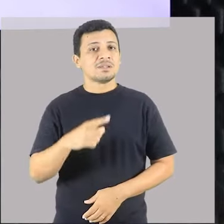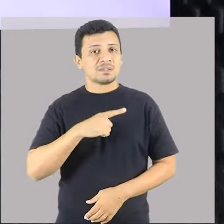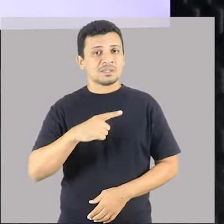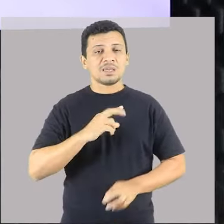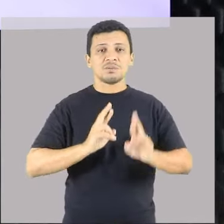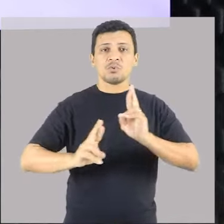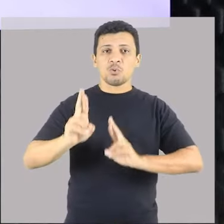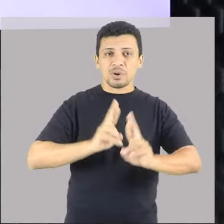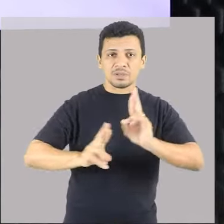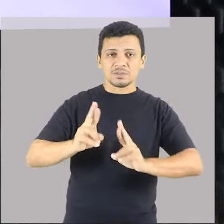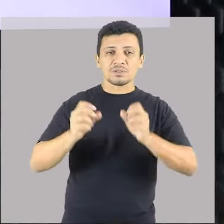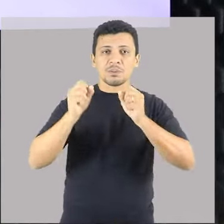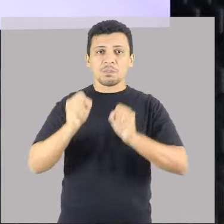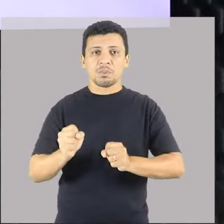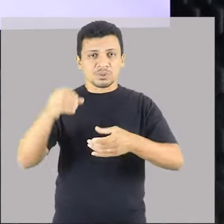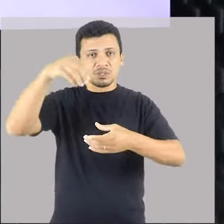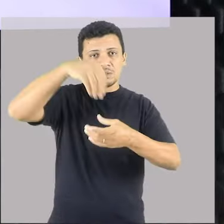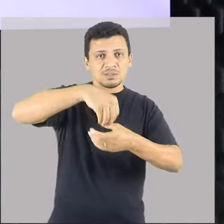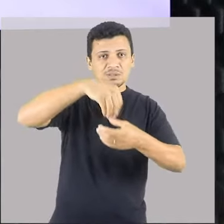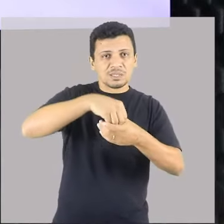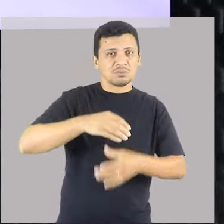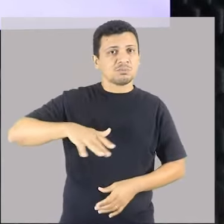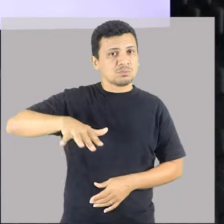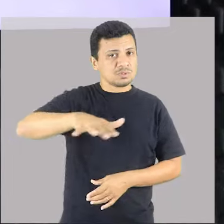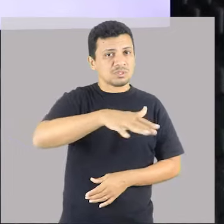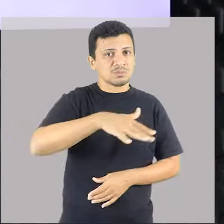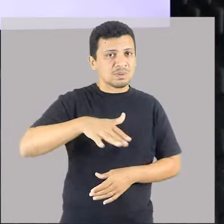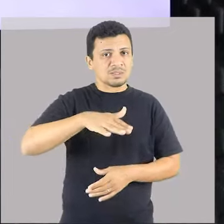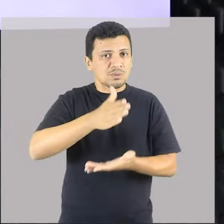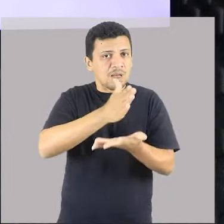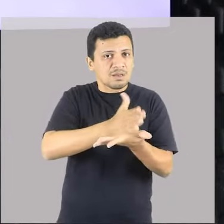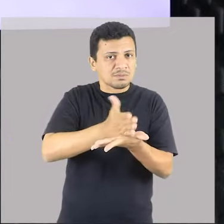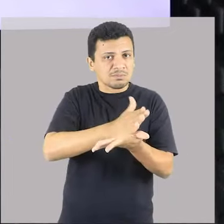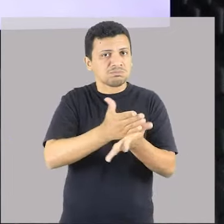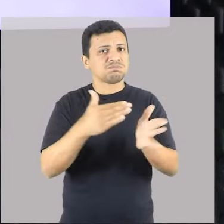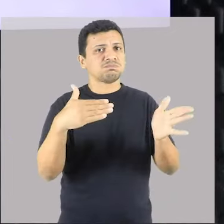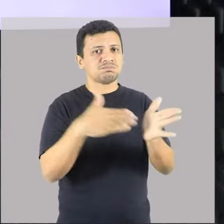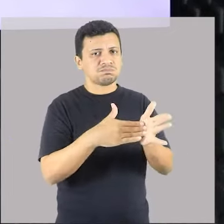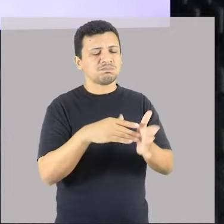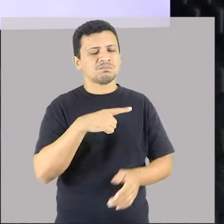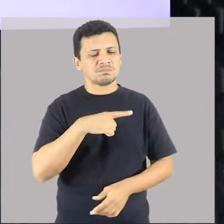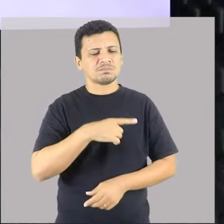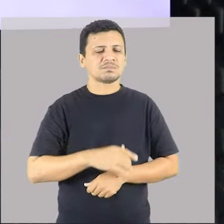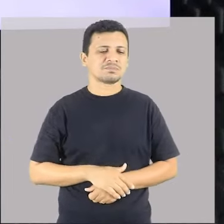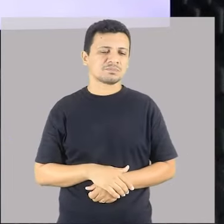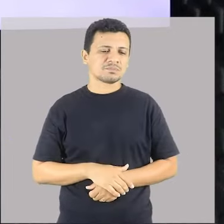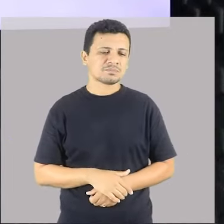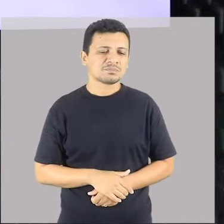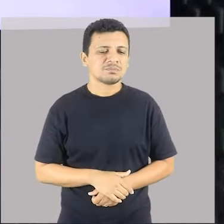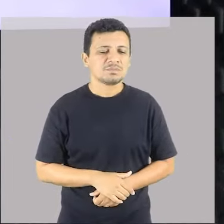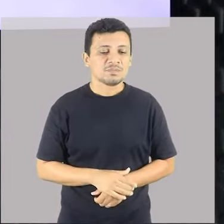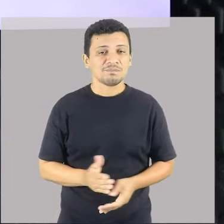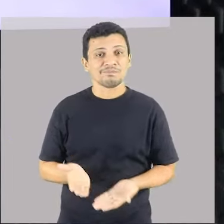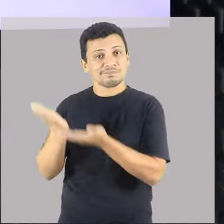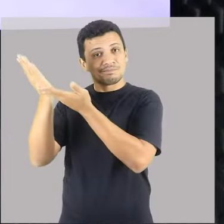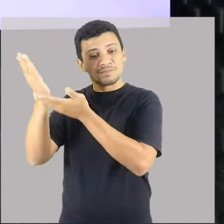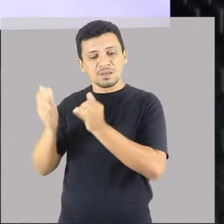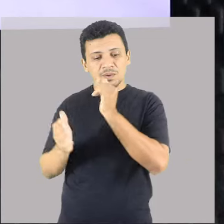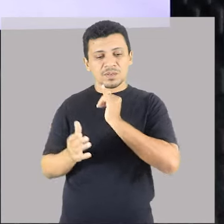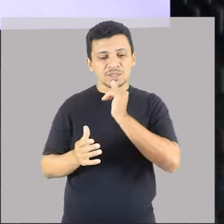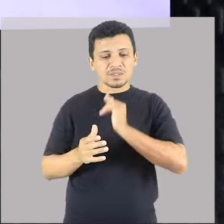relação de poder dentro deste espaço delimitado fechou muita atenção como eu te dei aqui o exemplo